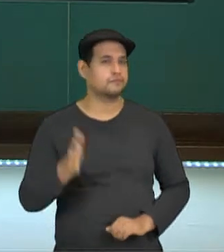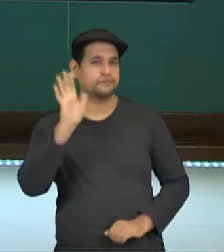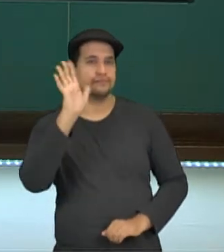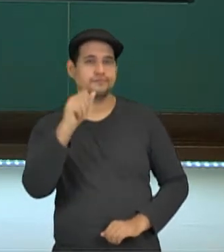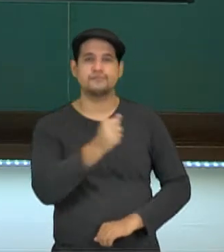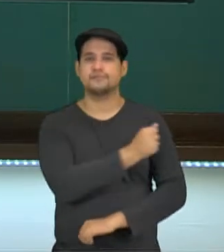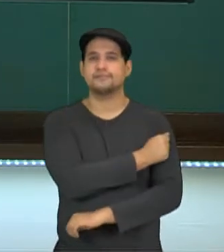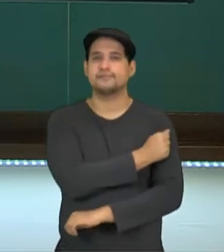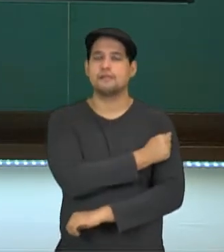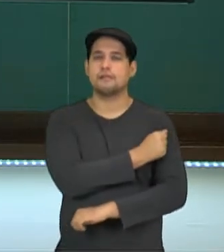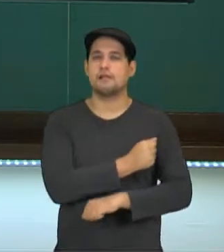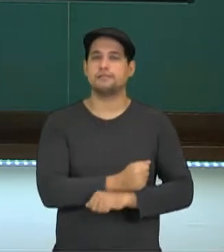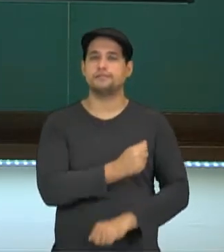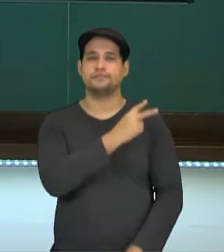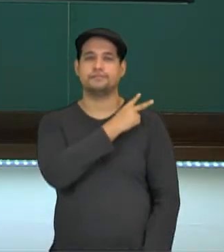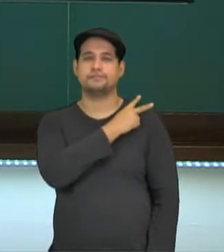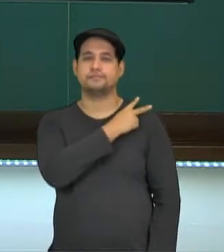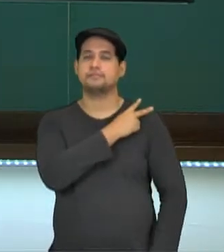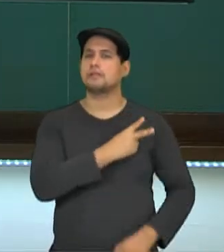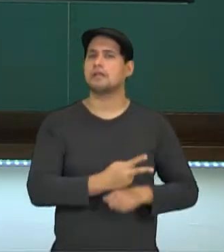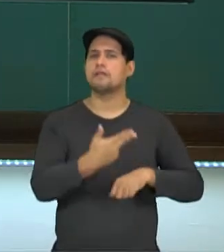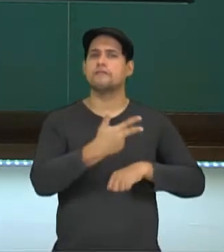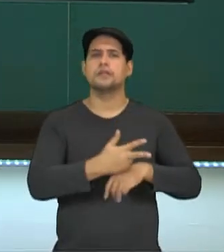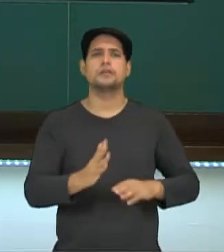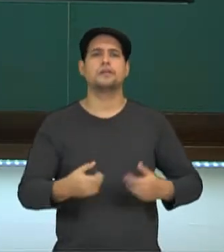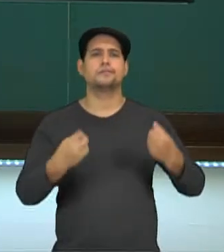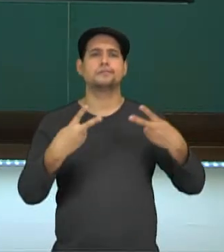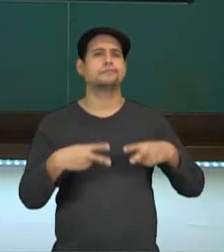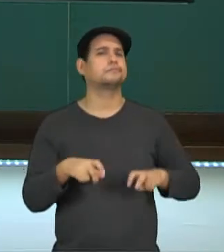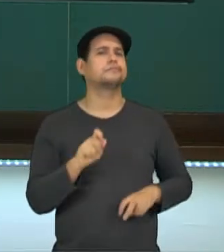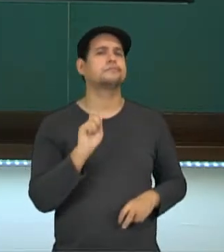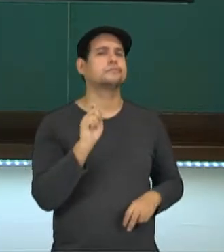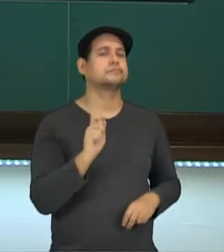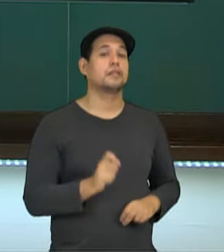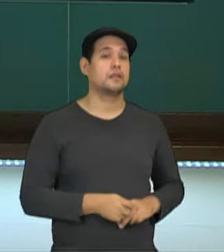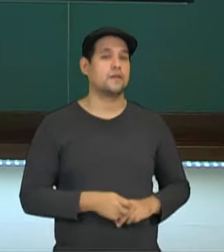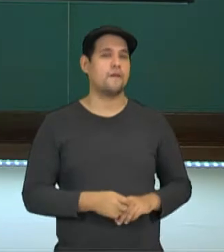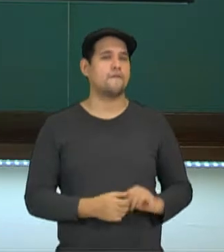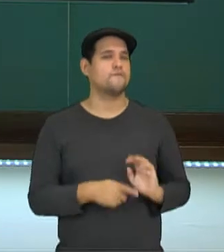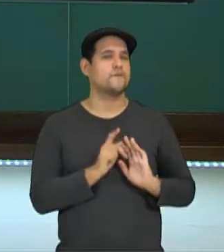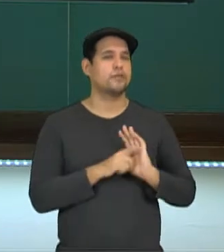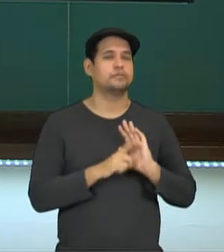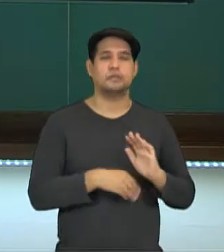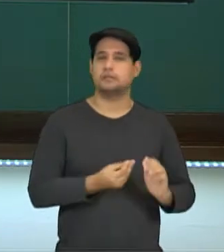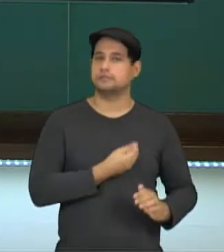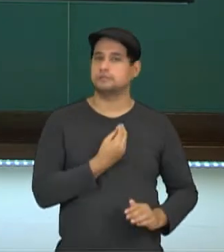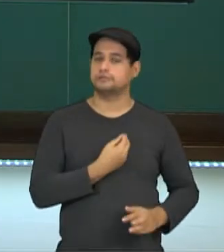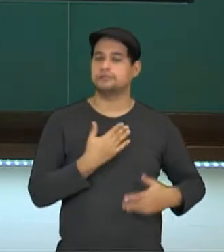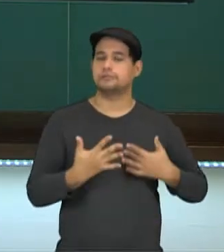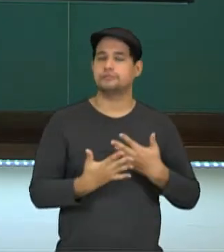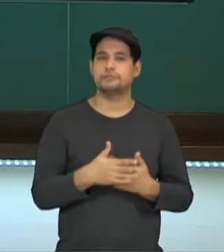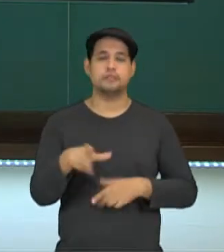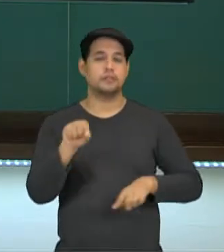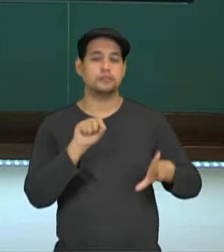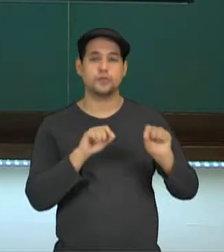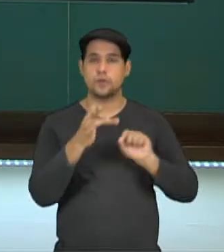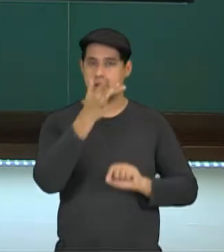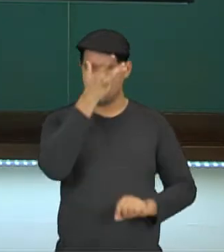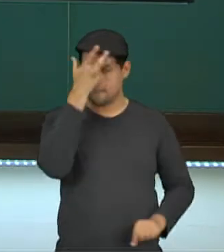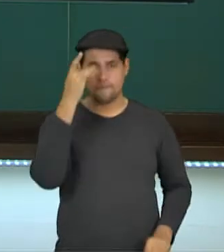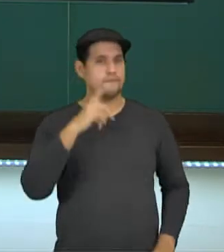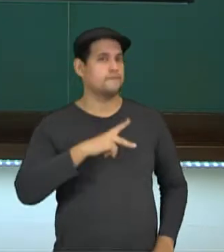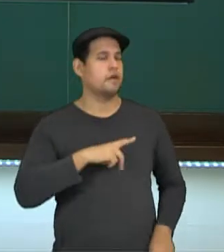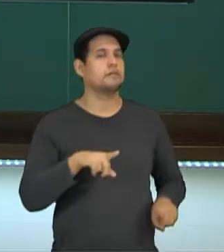Olá, estudantes da segunda série. Neste vídeo, vamos falar sobre projetos de vida, escolhas pessoais